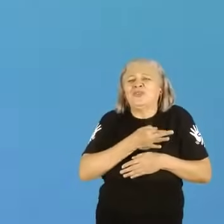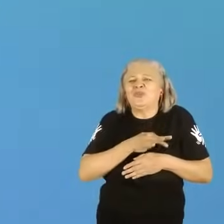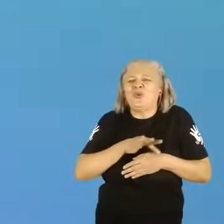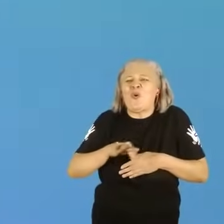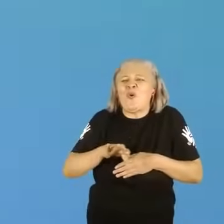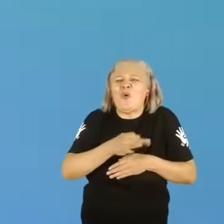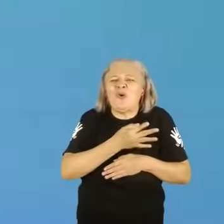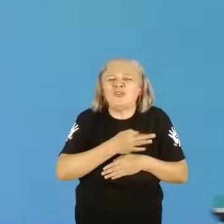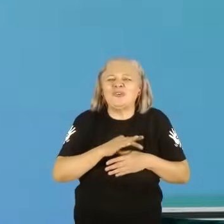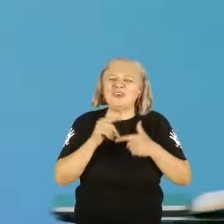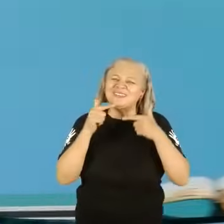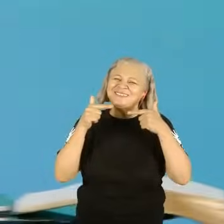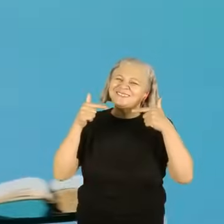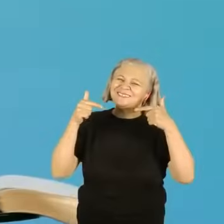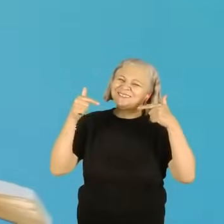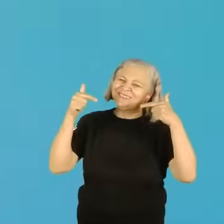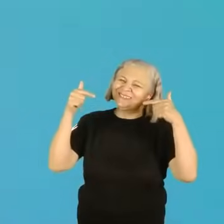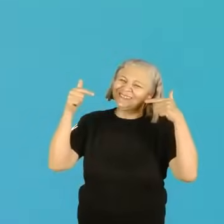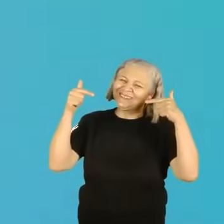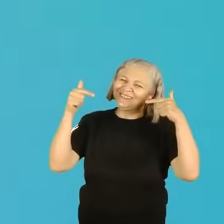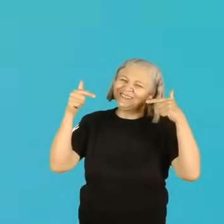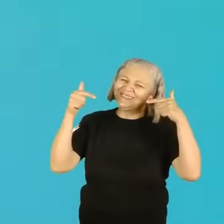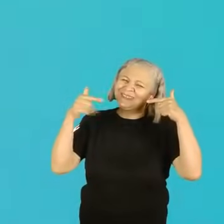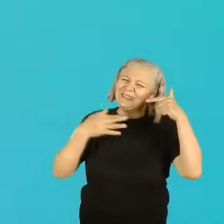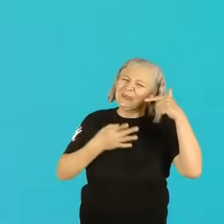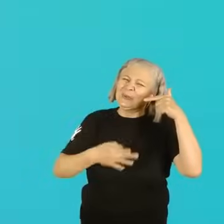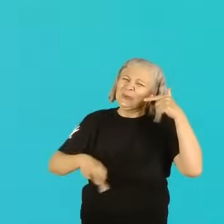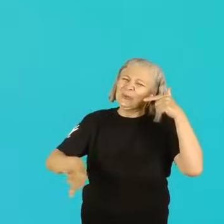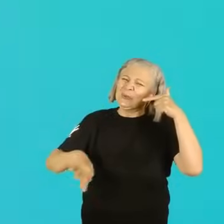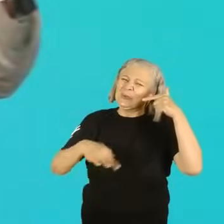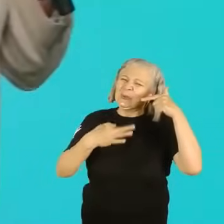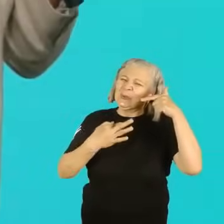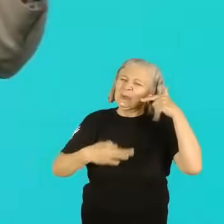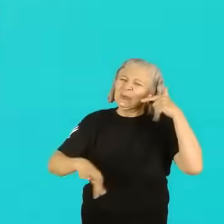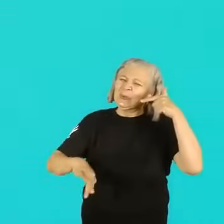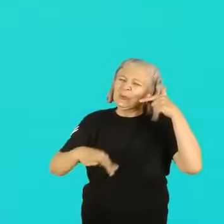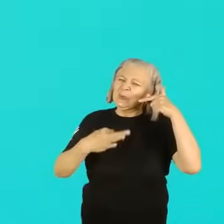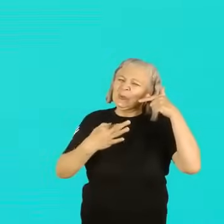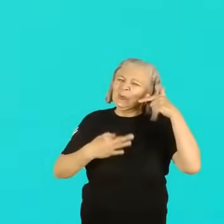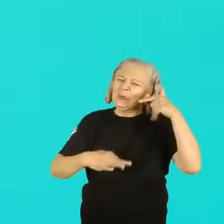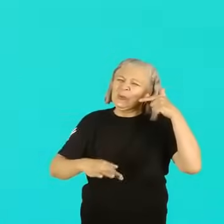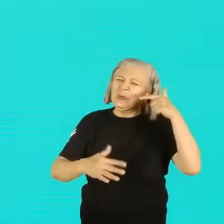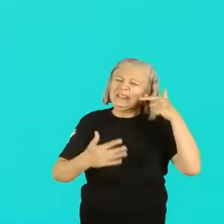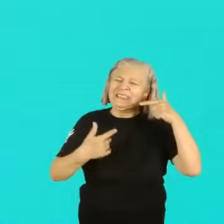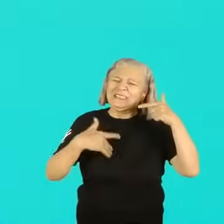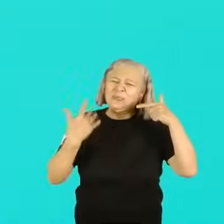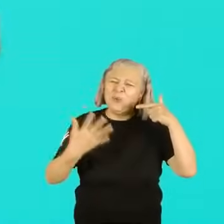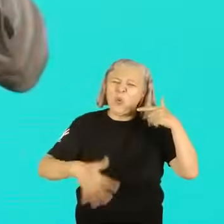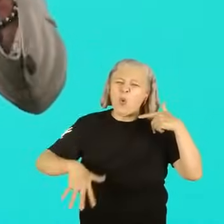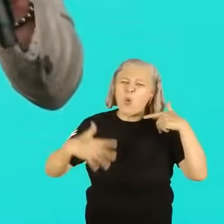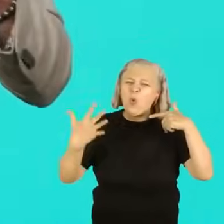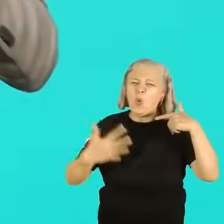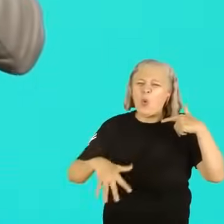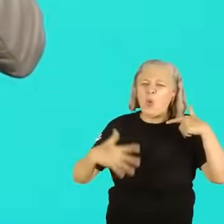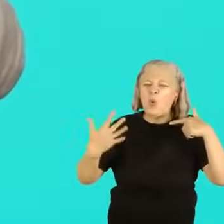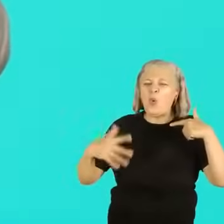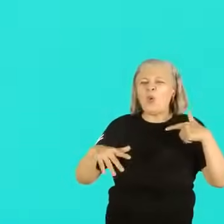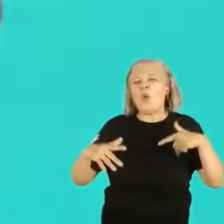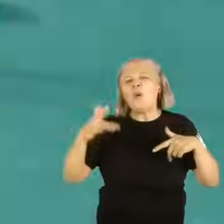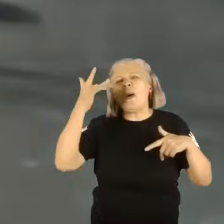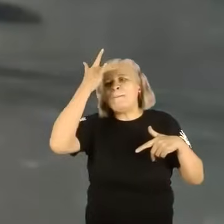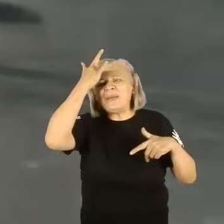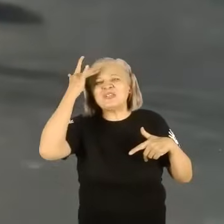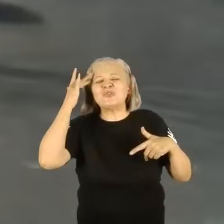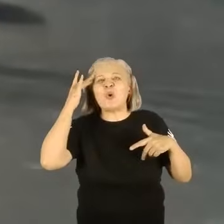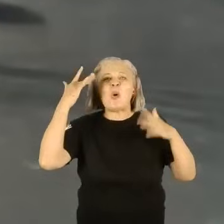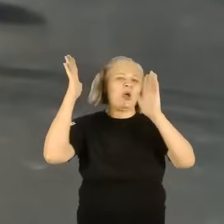uma maquiagem bem feita, por uma chapinha caprichada. Aquela que você fez, você vou para o culto, vou dar uma